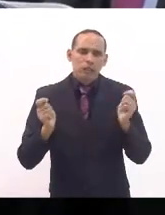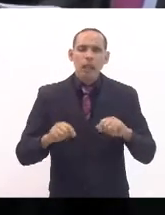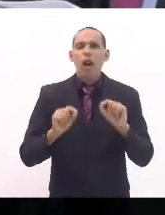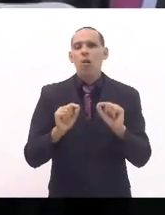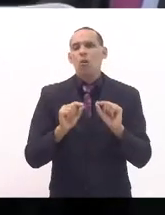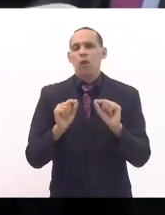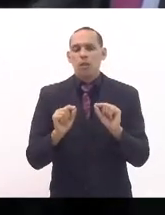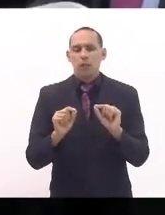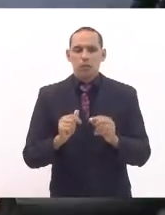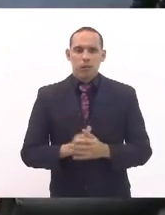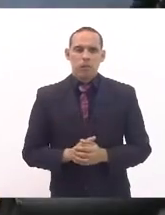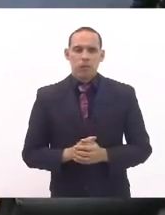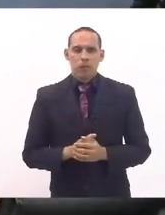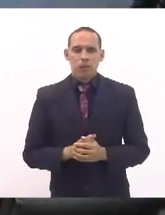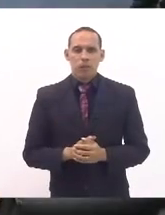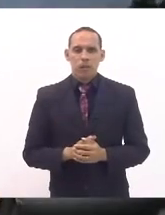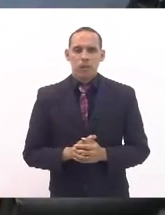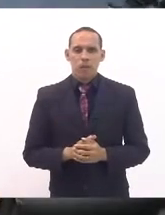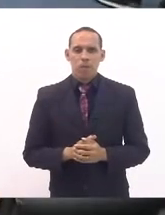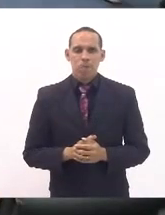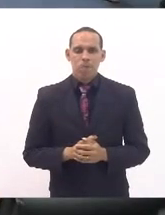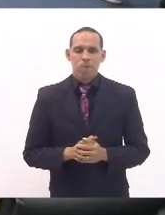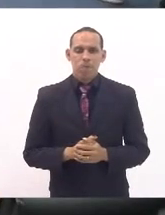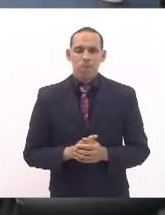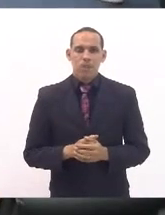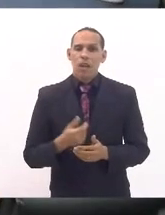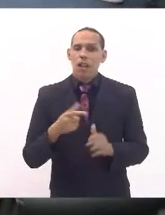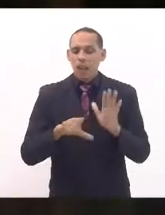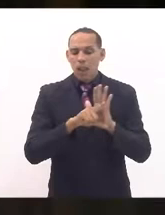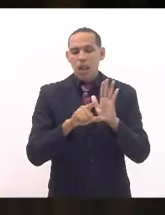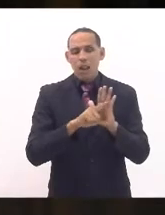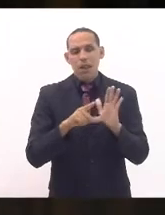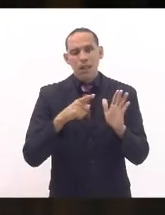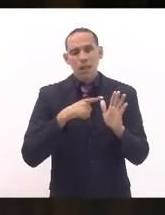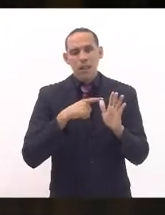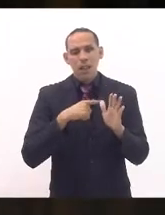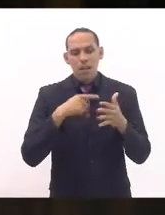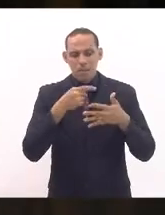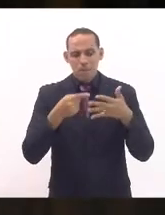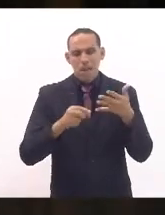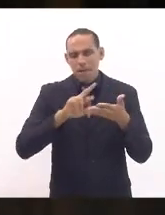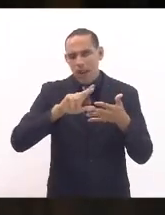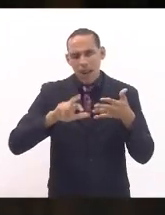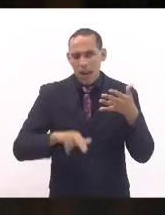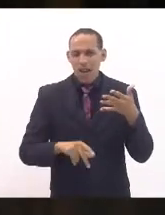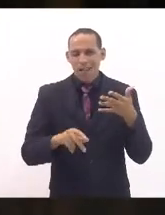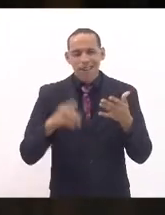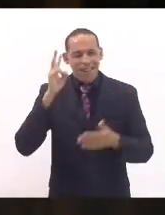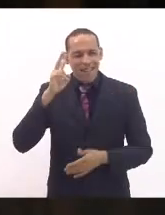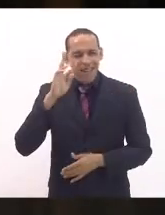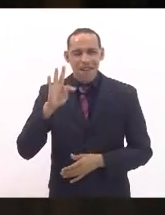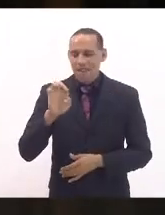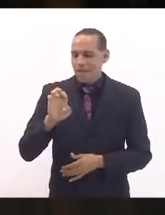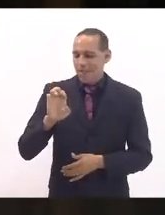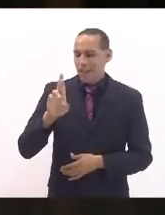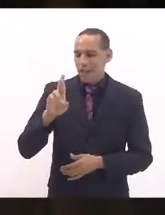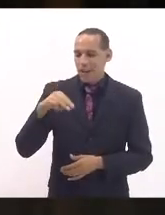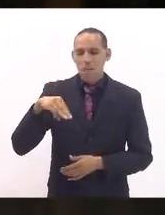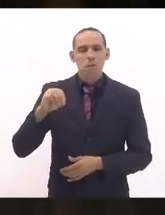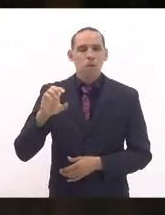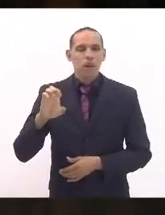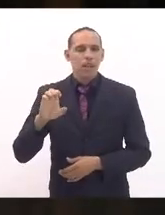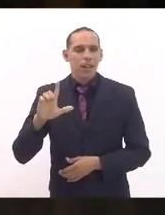logicamente... Seguramente temos mais de uma lei. Estou lembrando aqui agora da termoelétrica, que zera o ICMS dos